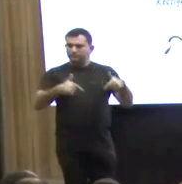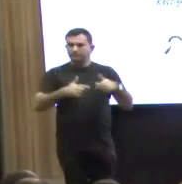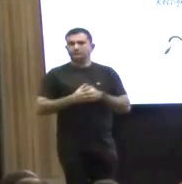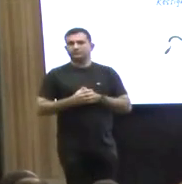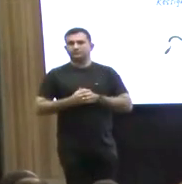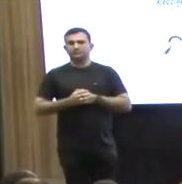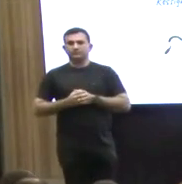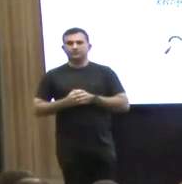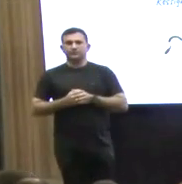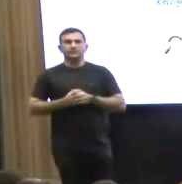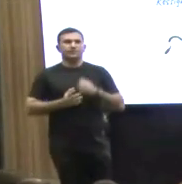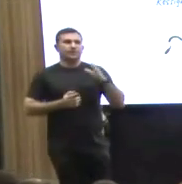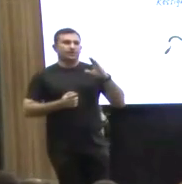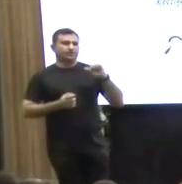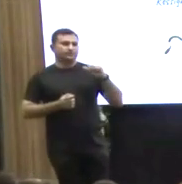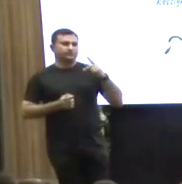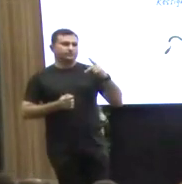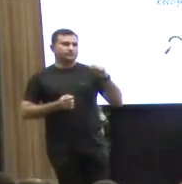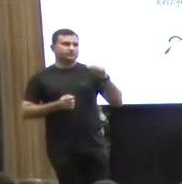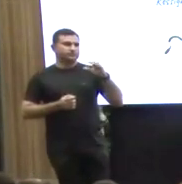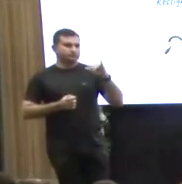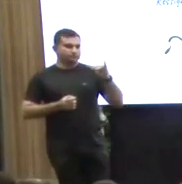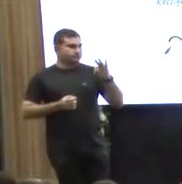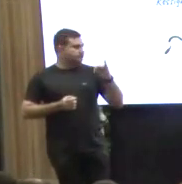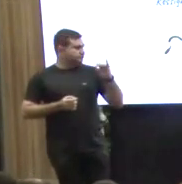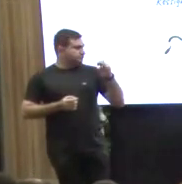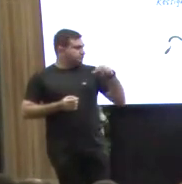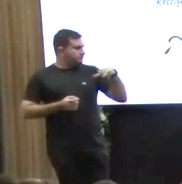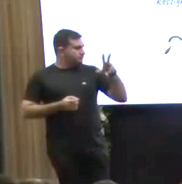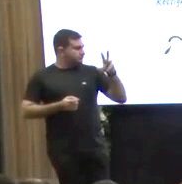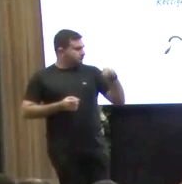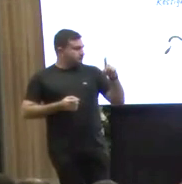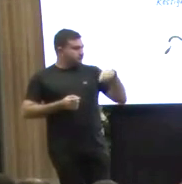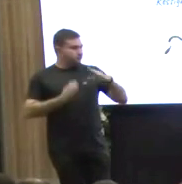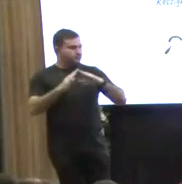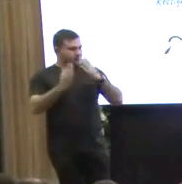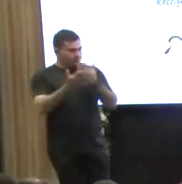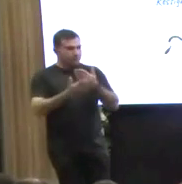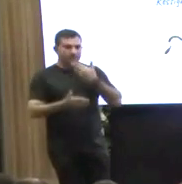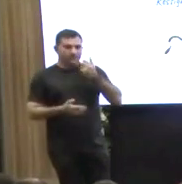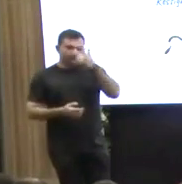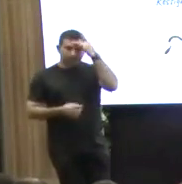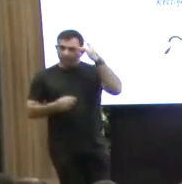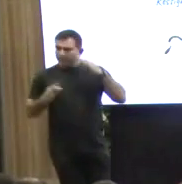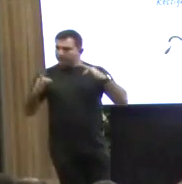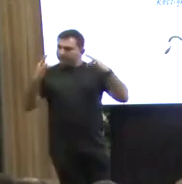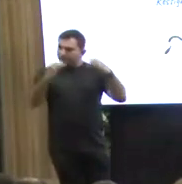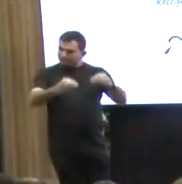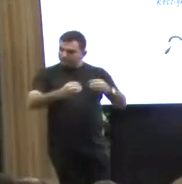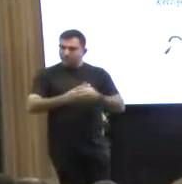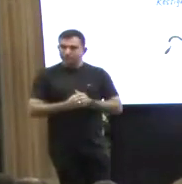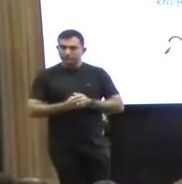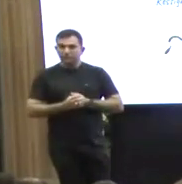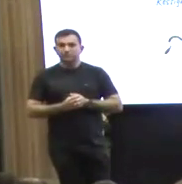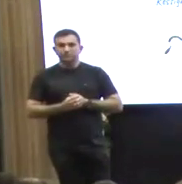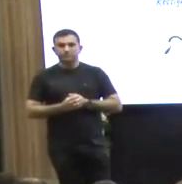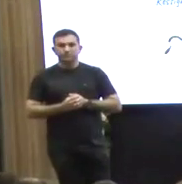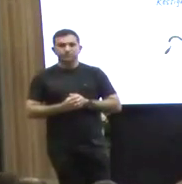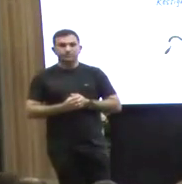com o sensível. Percebem? Eles estão perdendo. Uma escola homofóbica é pior para os héteros de verdade que ali estão. Percebe o que eu quero